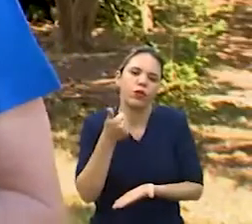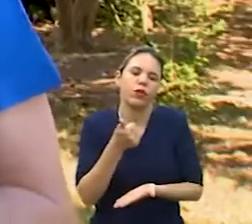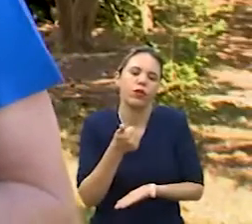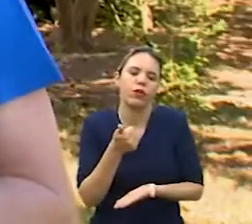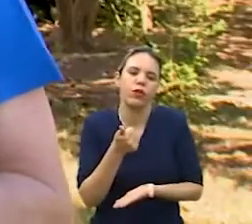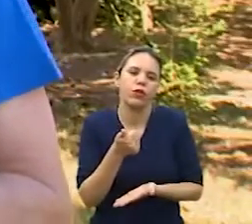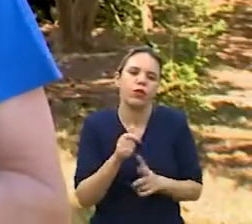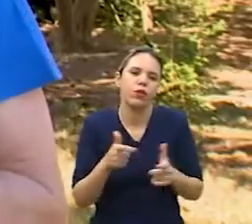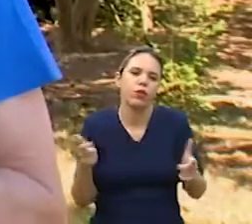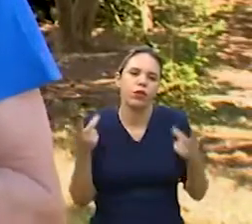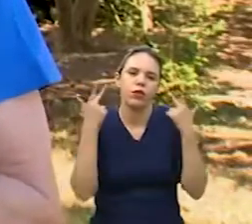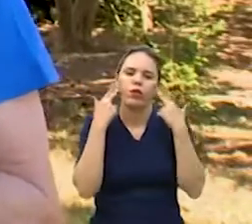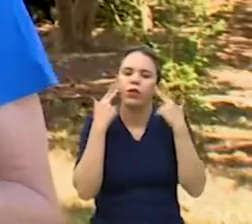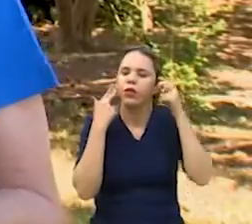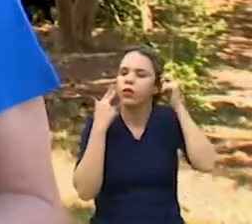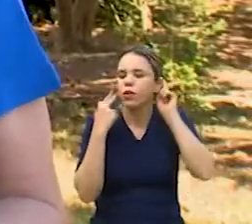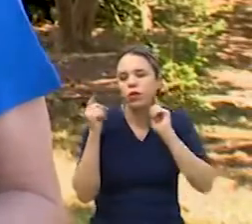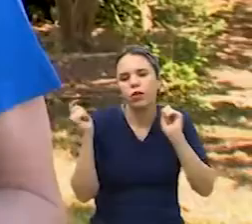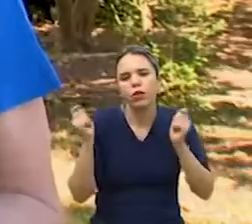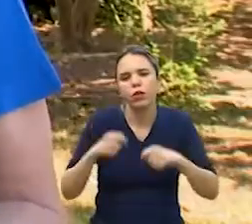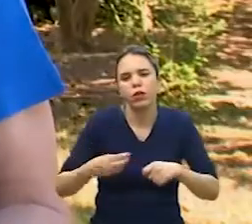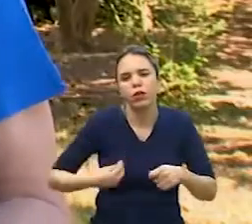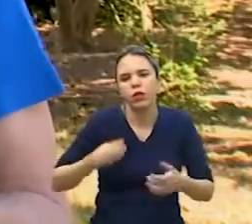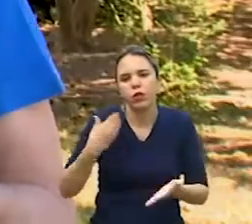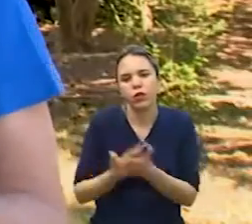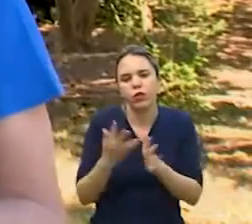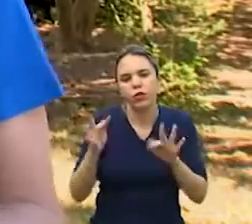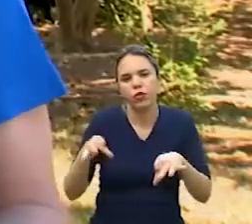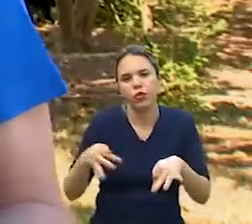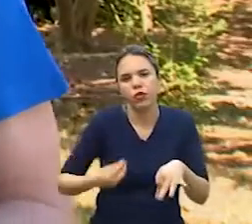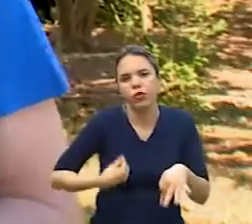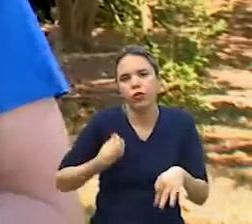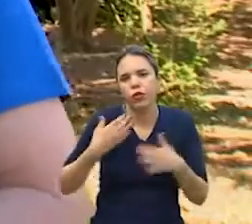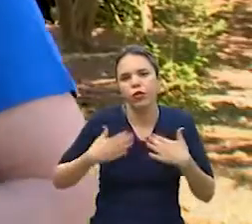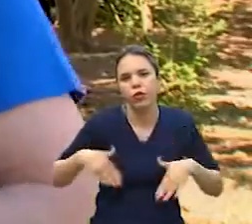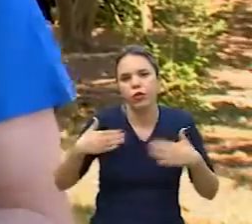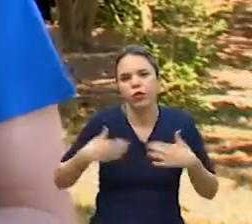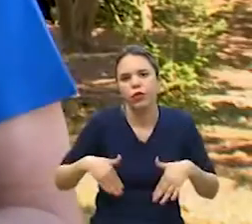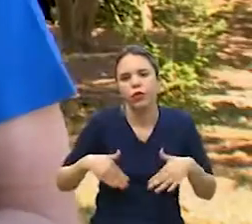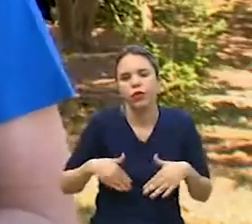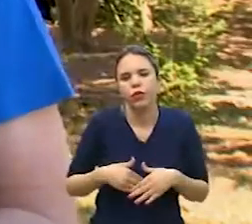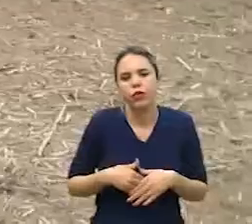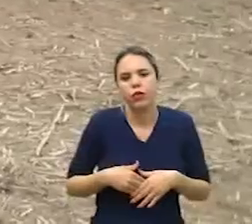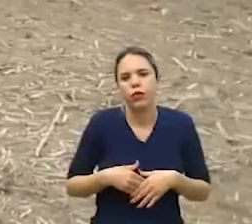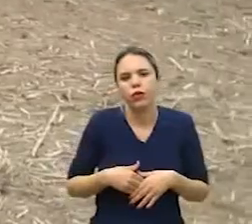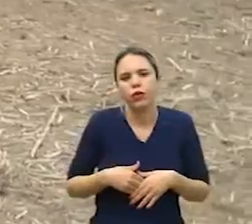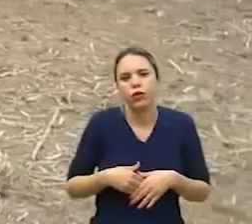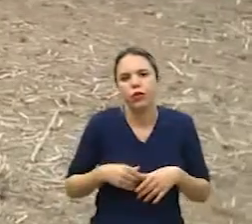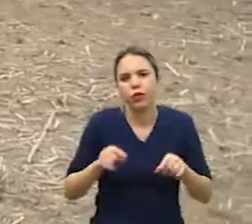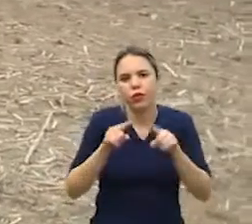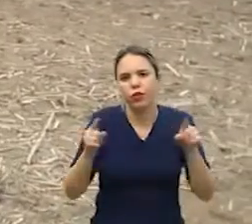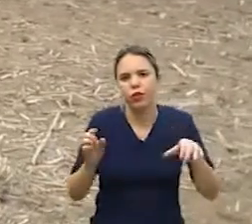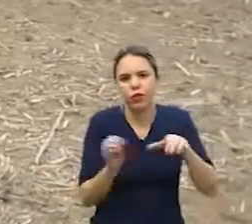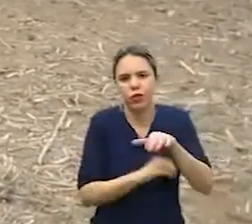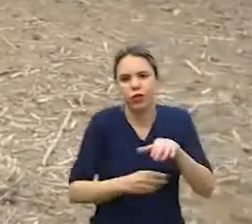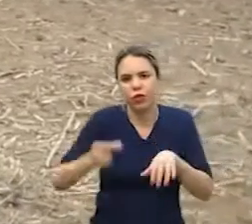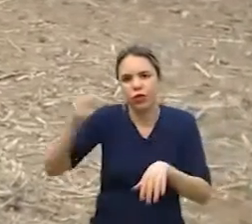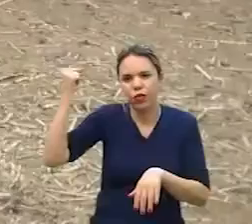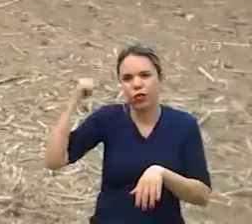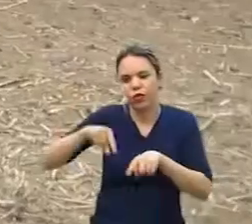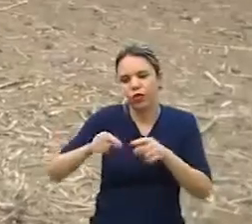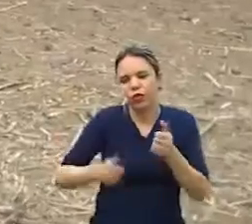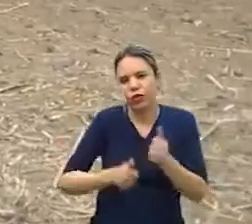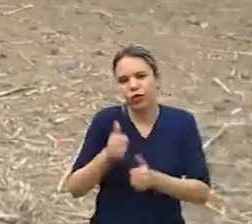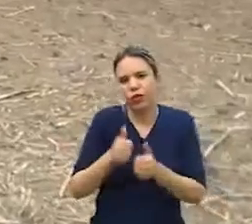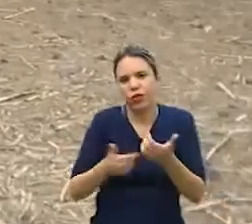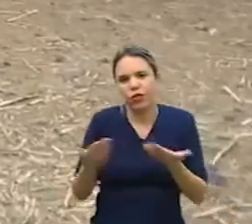garantias para que eles tenham a maior normalidade possível para viver até o fim da vida com tranquilidade. A trave do gol foi o que sobrou do